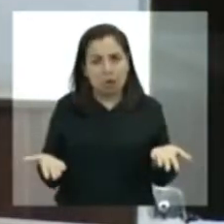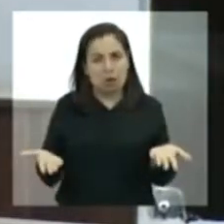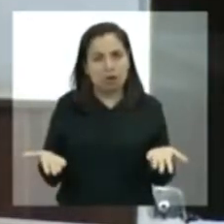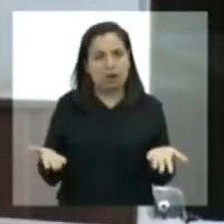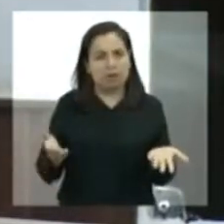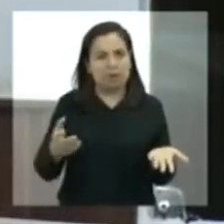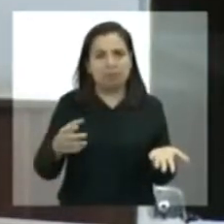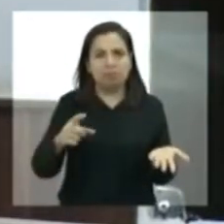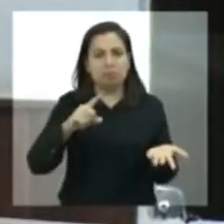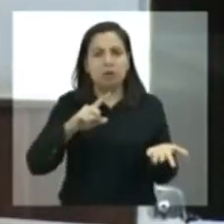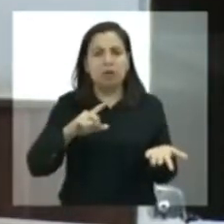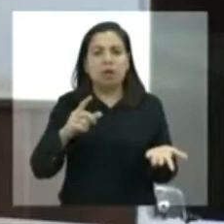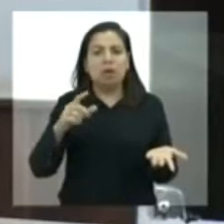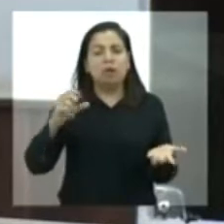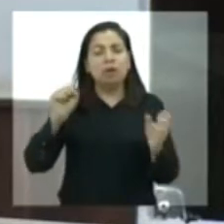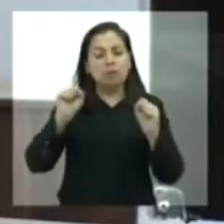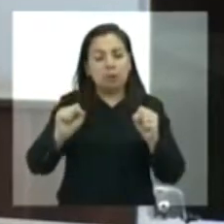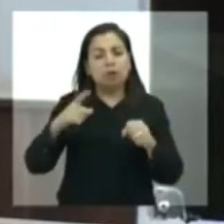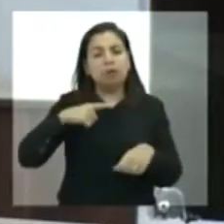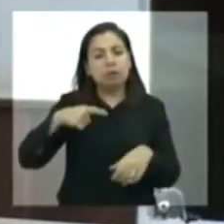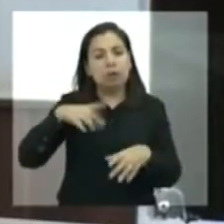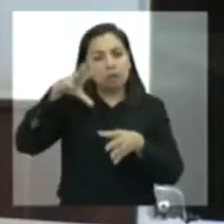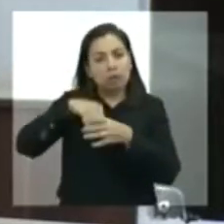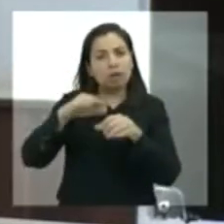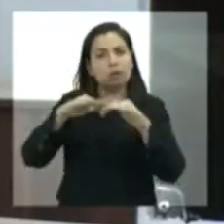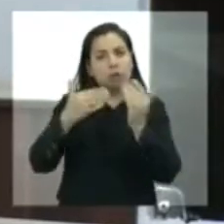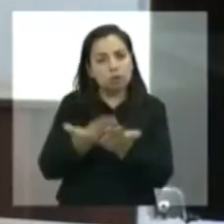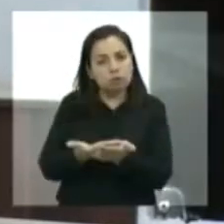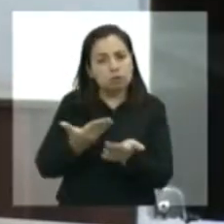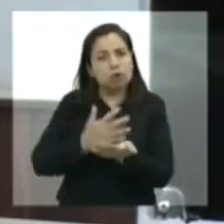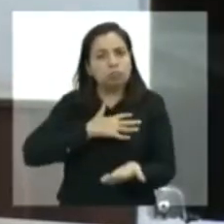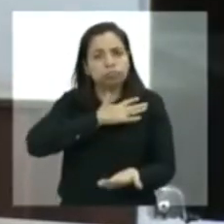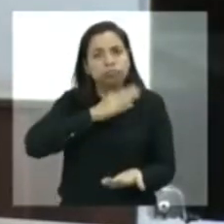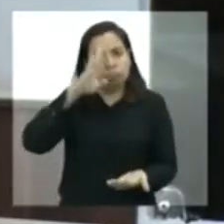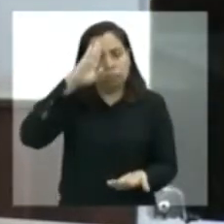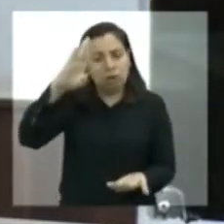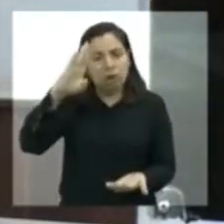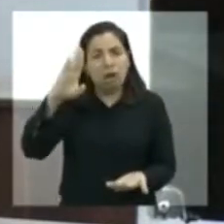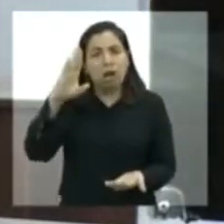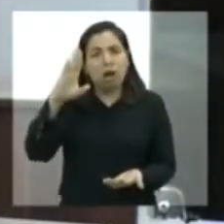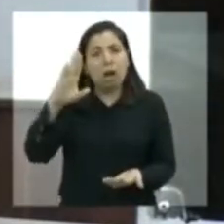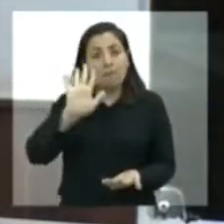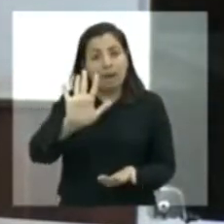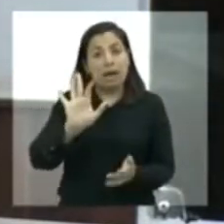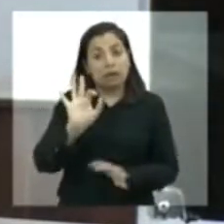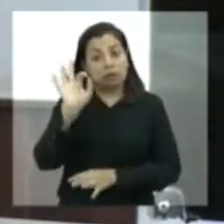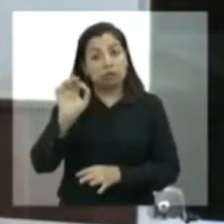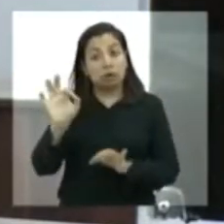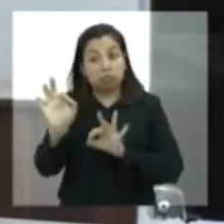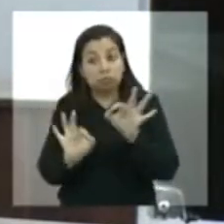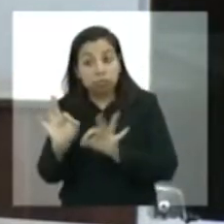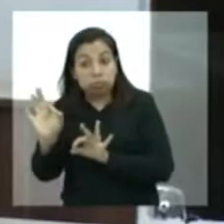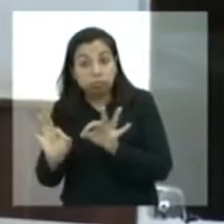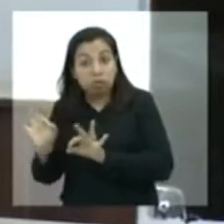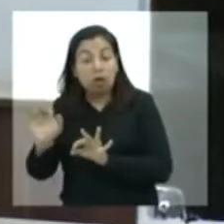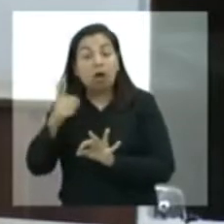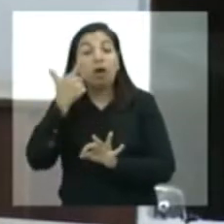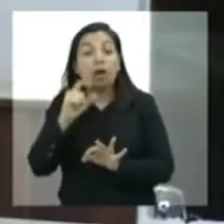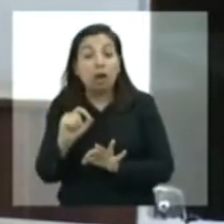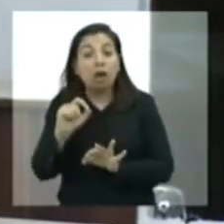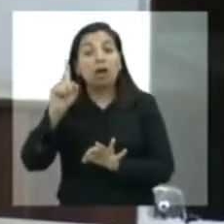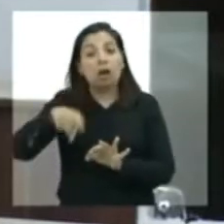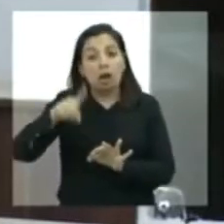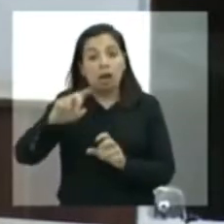então, ao se realizar lá no Colégio Militar, mas a Câmara, a sessão, o título é a Câmara que está